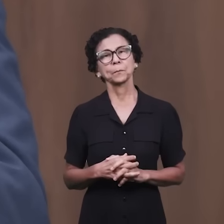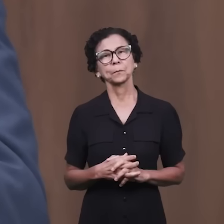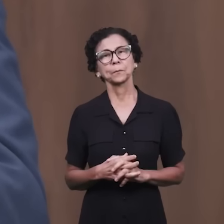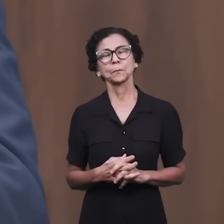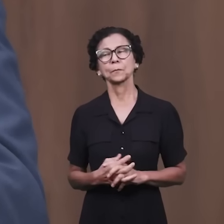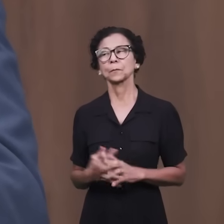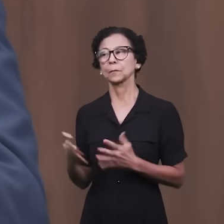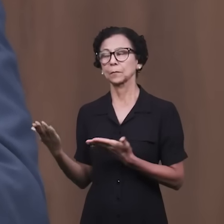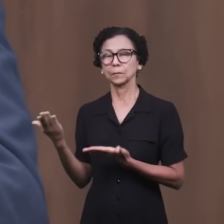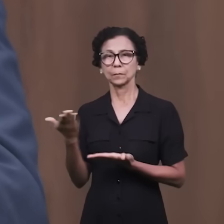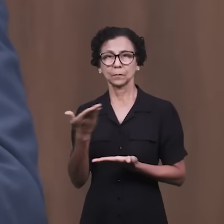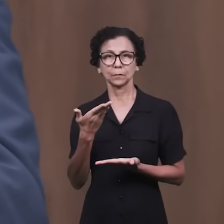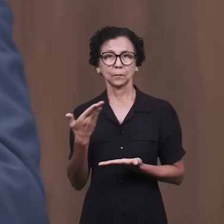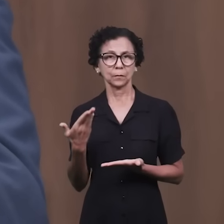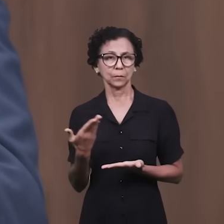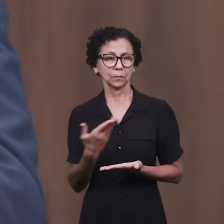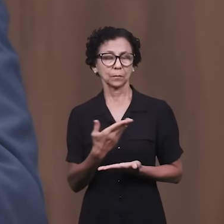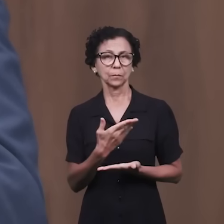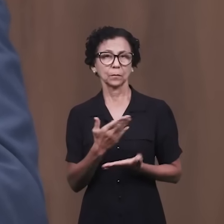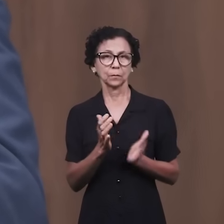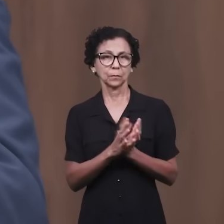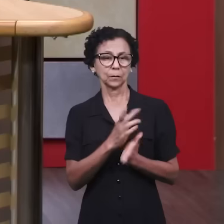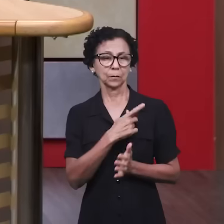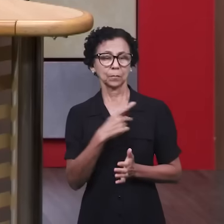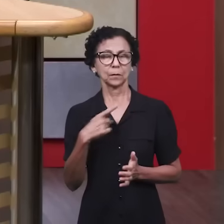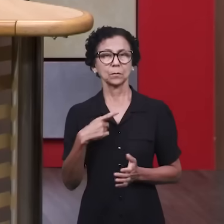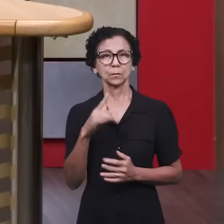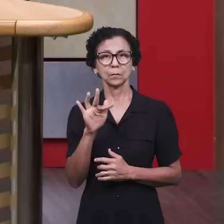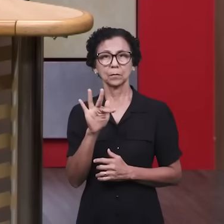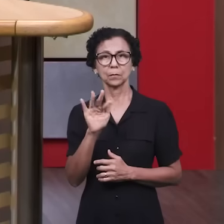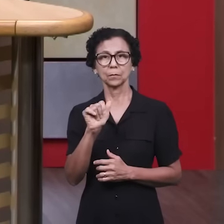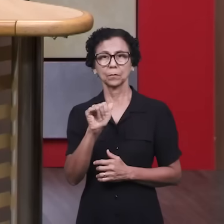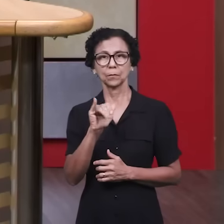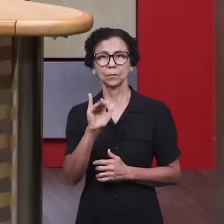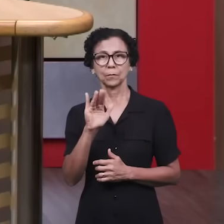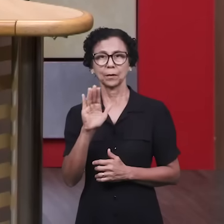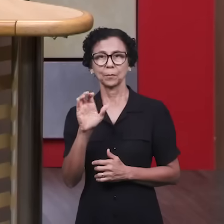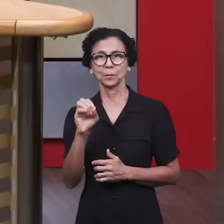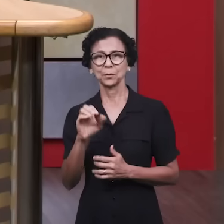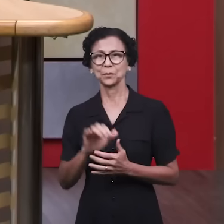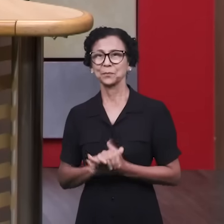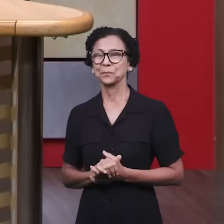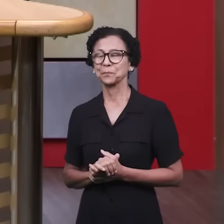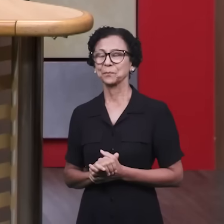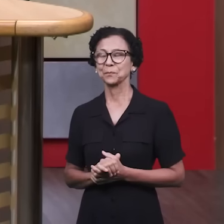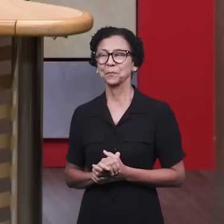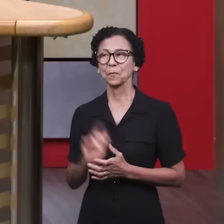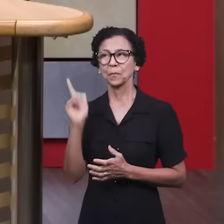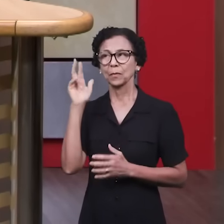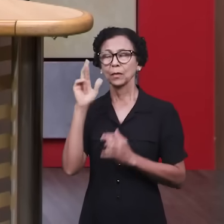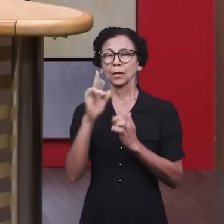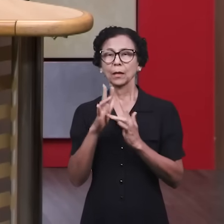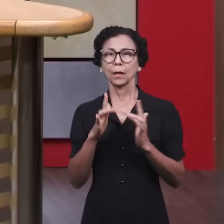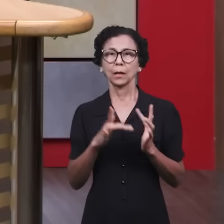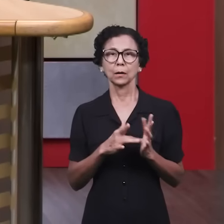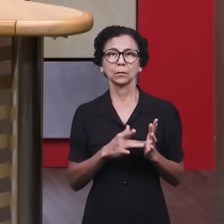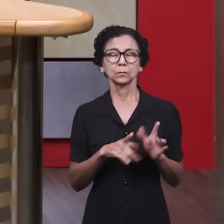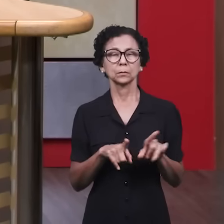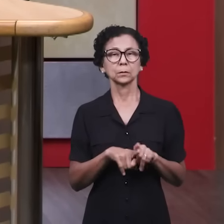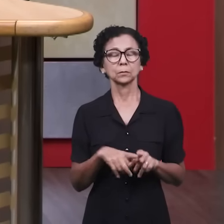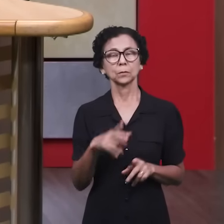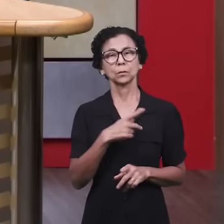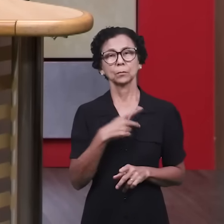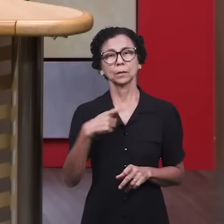aqui novamente com os pastores, pastor Fábio. Paz do Senhor a todos, irmãos. Pastor Alexandre